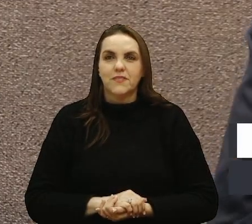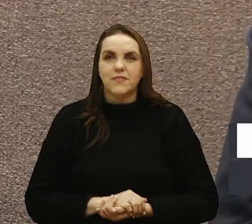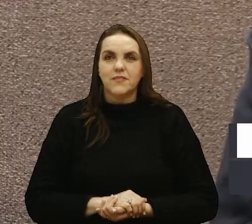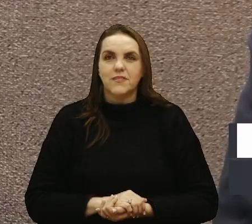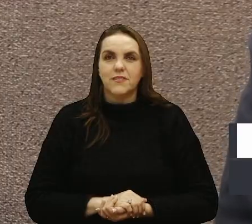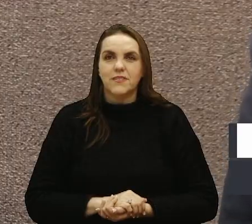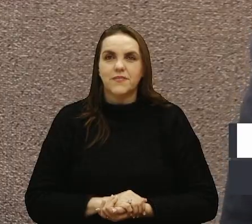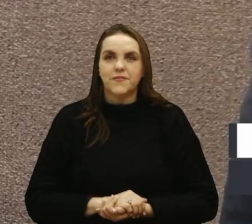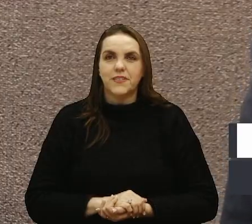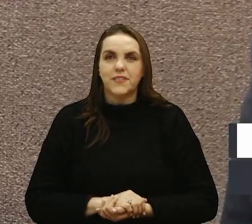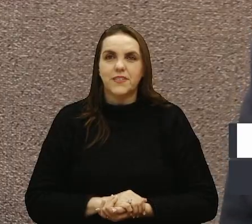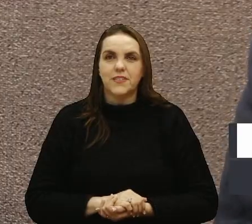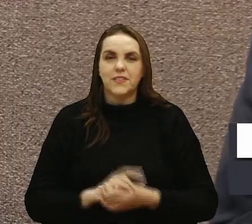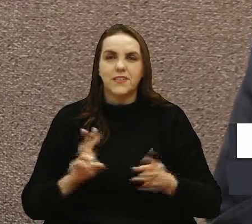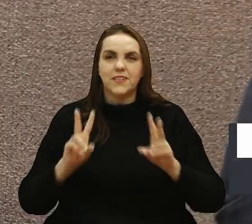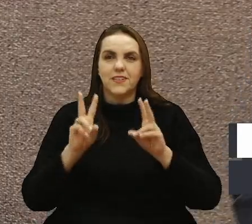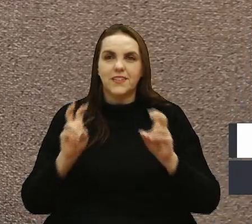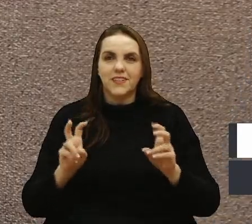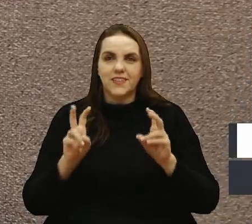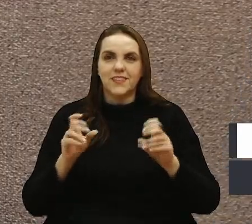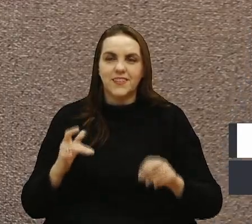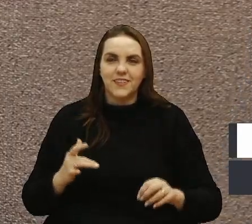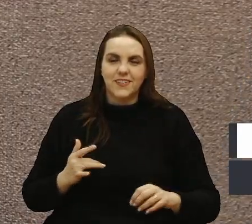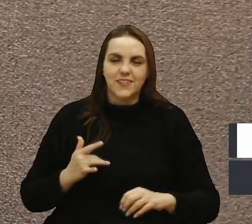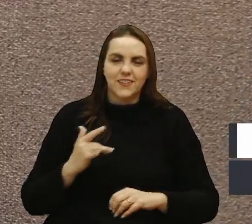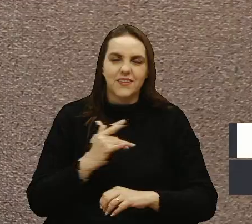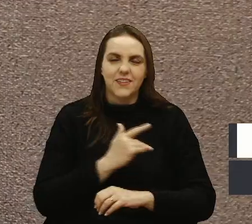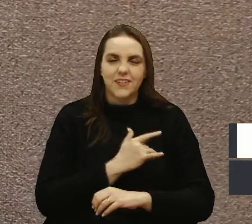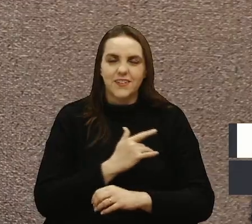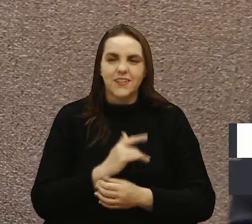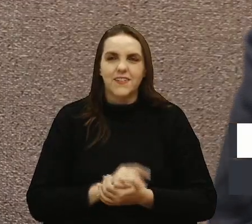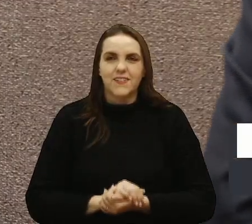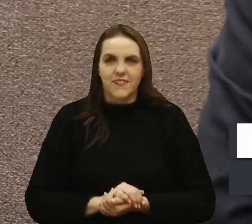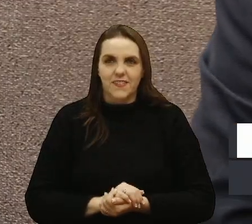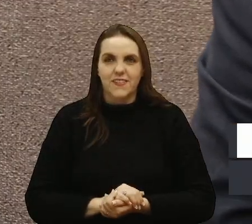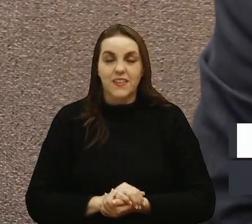Saúde é um tema que precisa